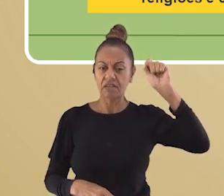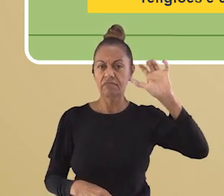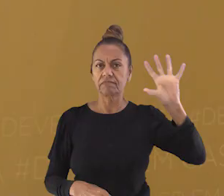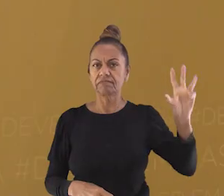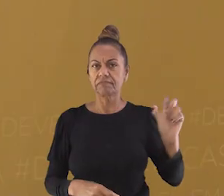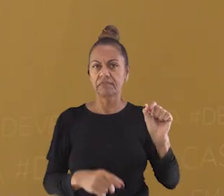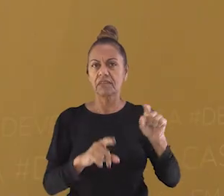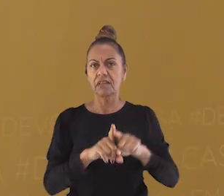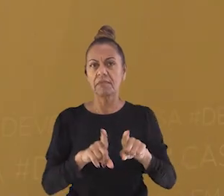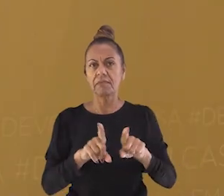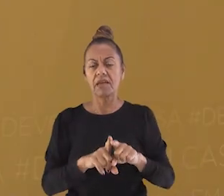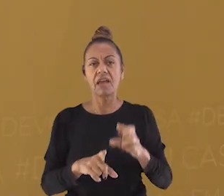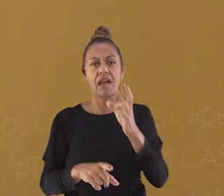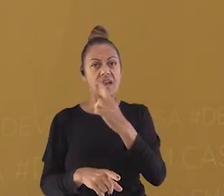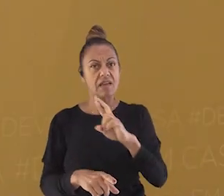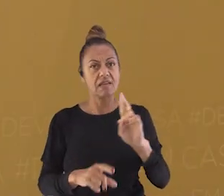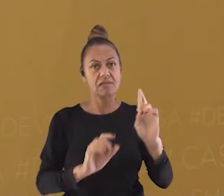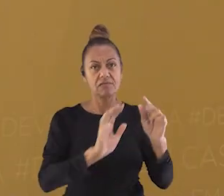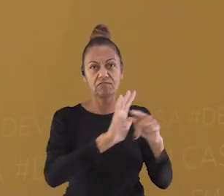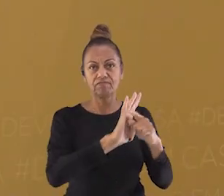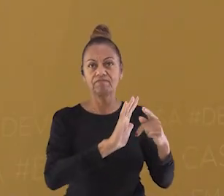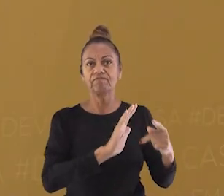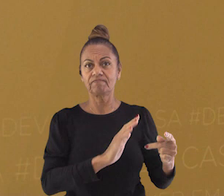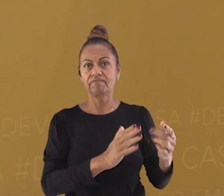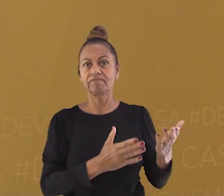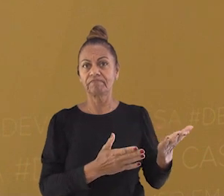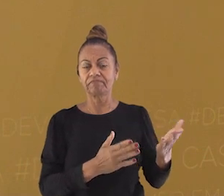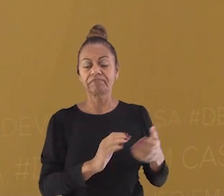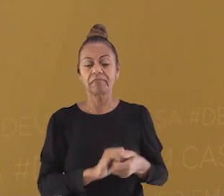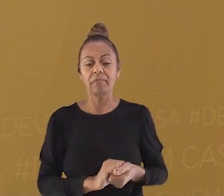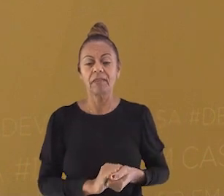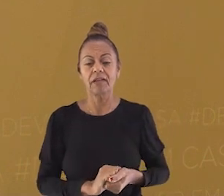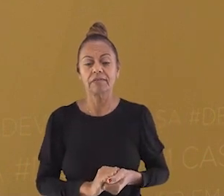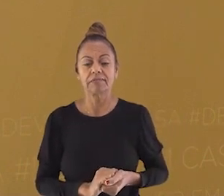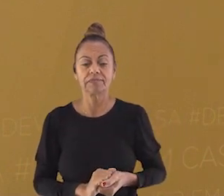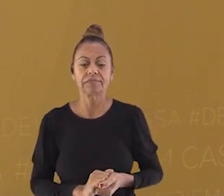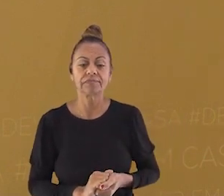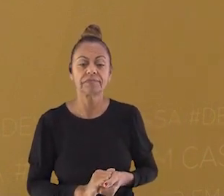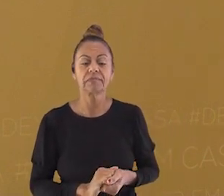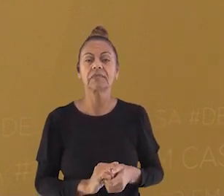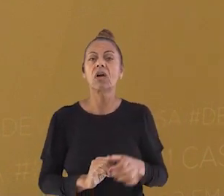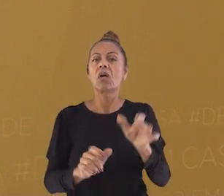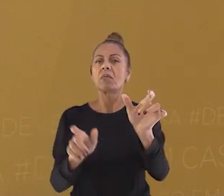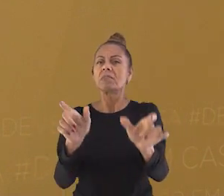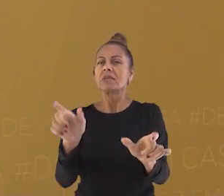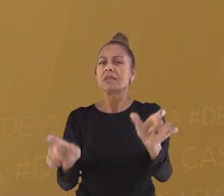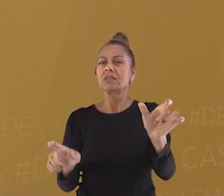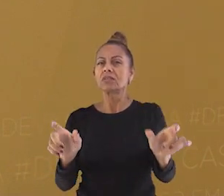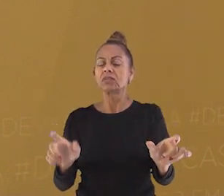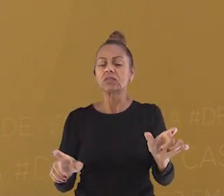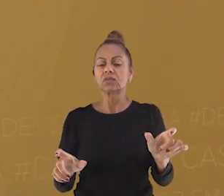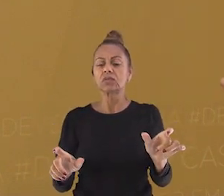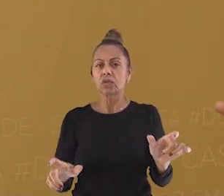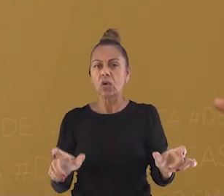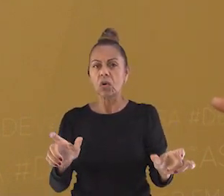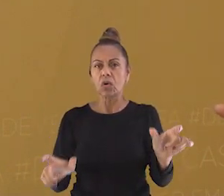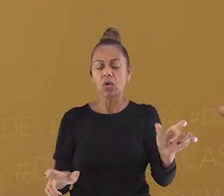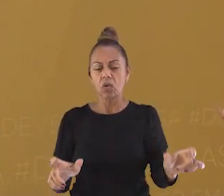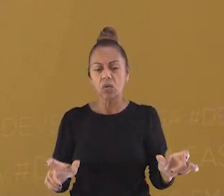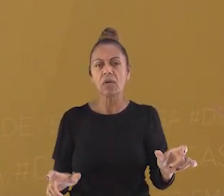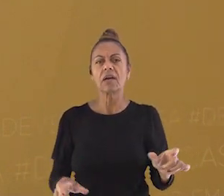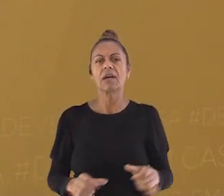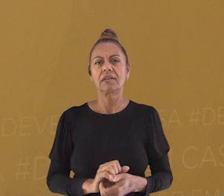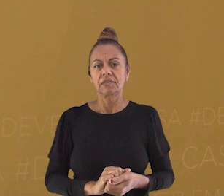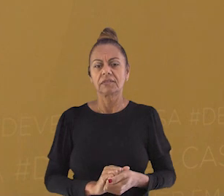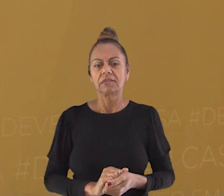culturais. E todos esses julgamentos supõem ao indivíduo que pratica o racismo que ele é superior pela sua